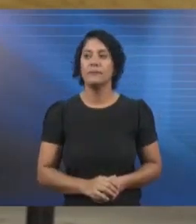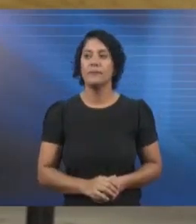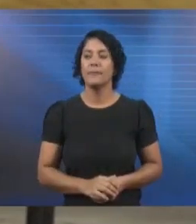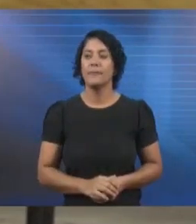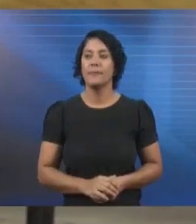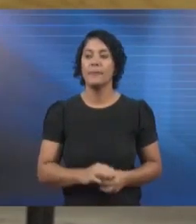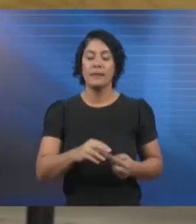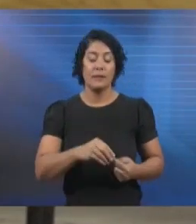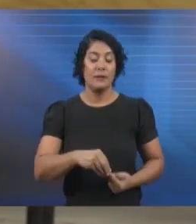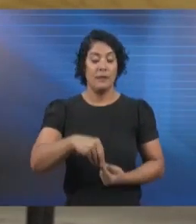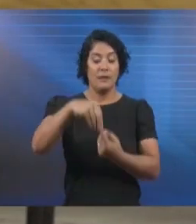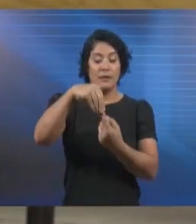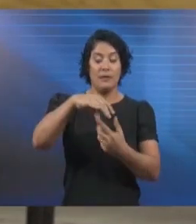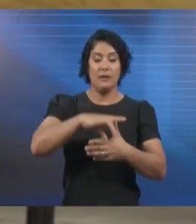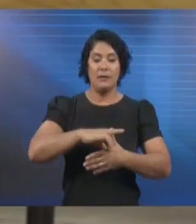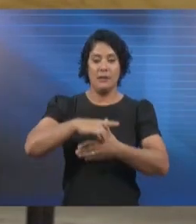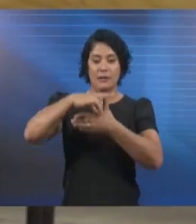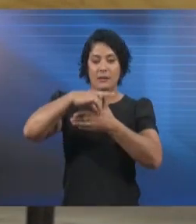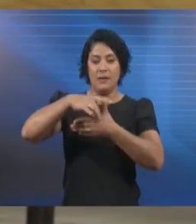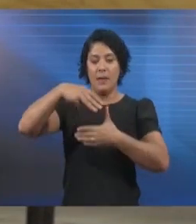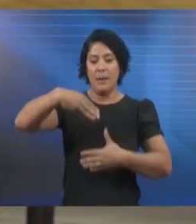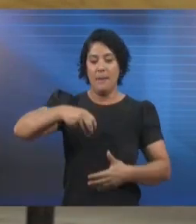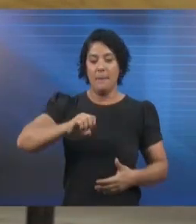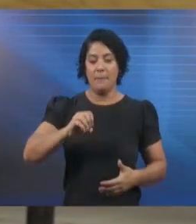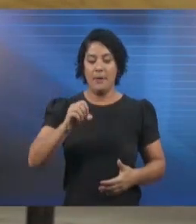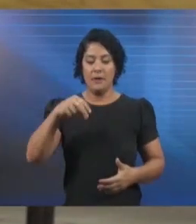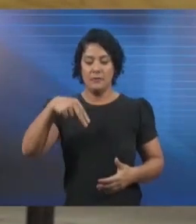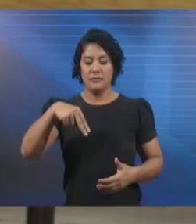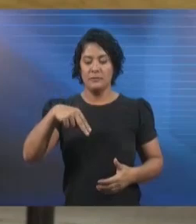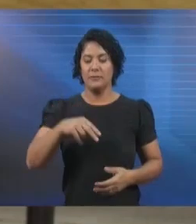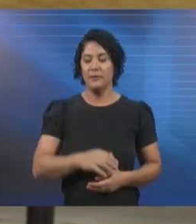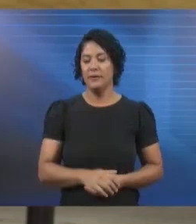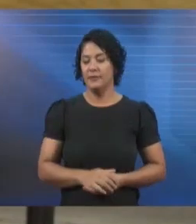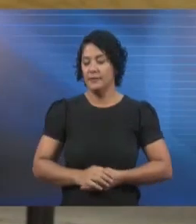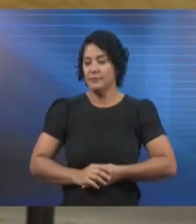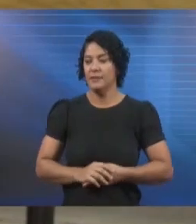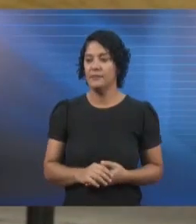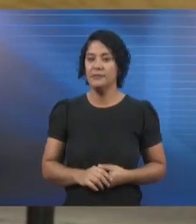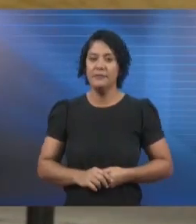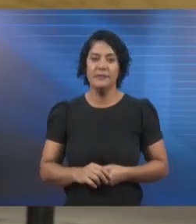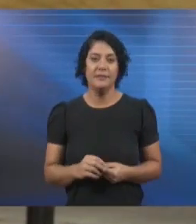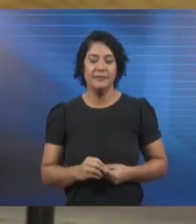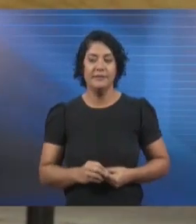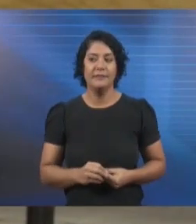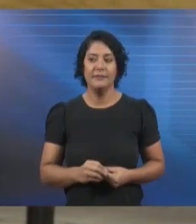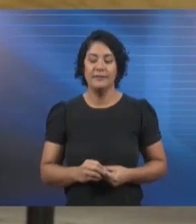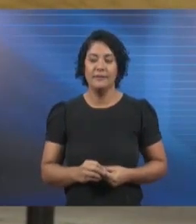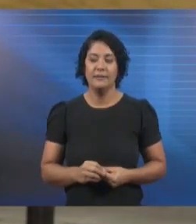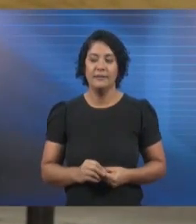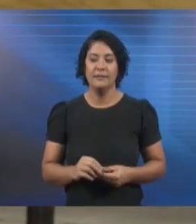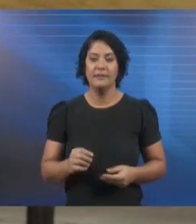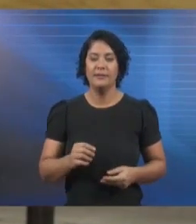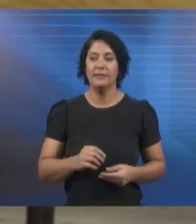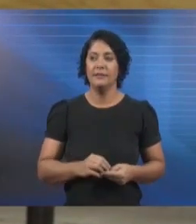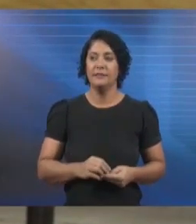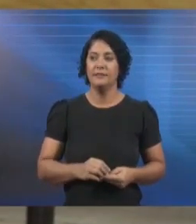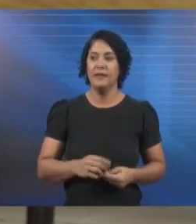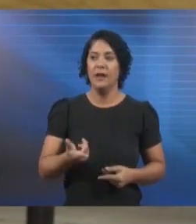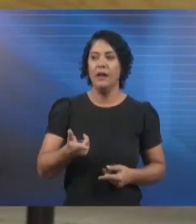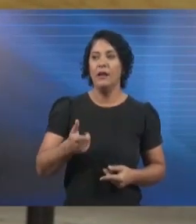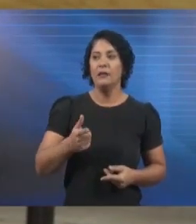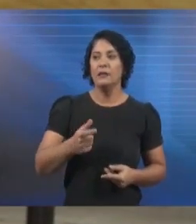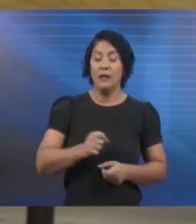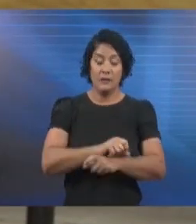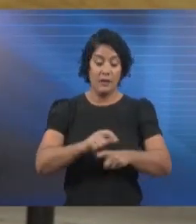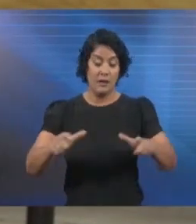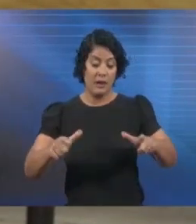destacado Líder Maçon o maçônico ele que foi um dos responsáveis pela instalação e consolidação